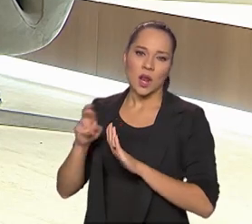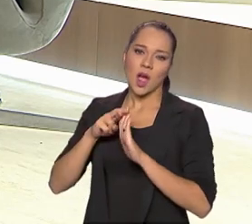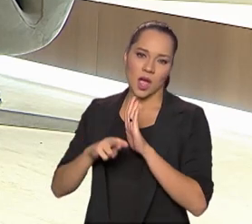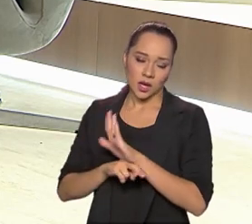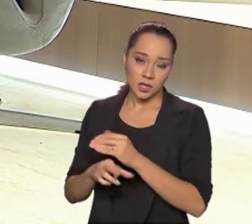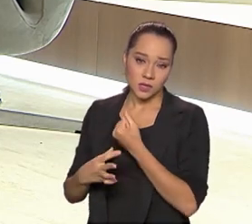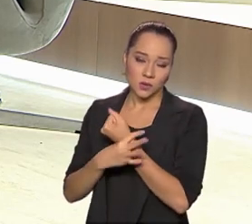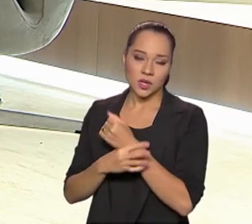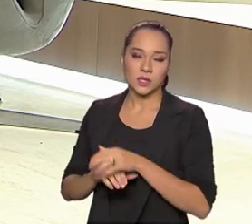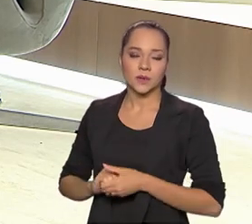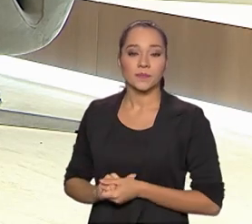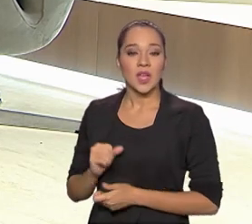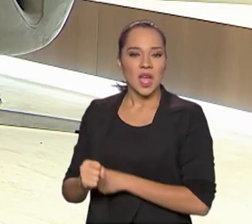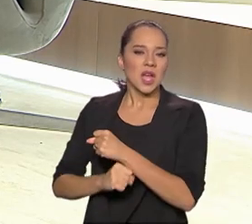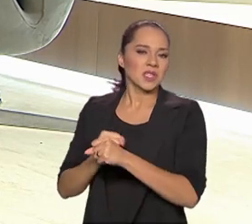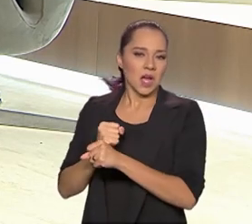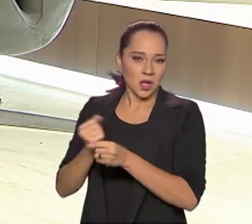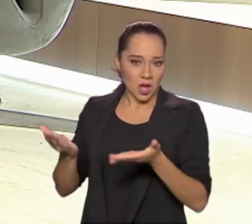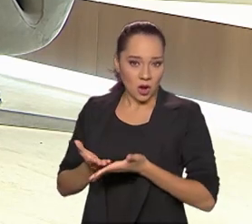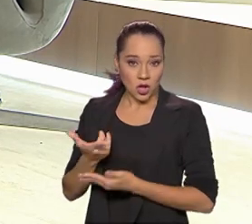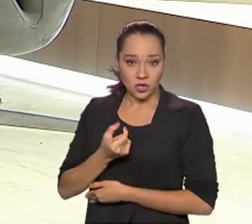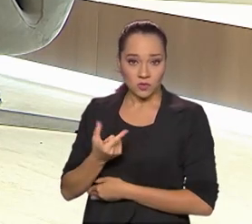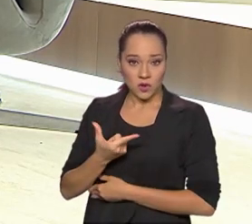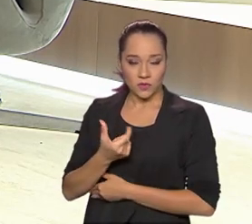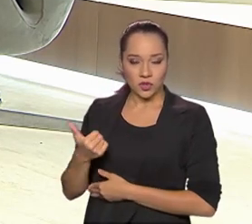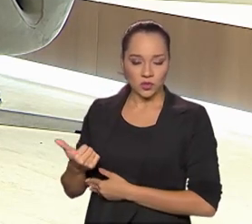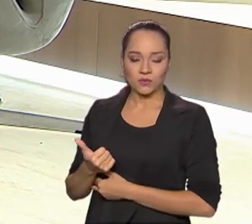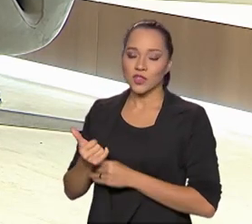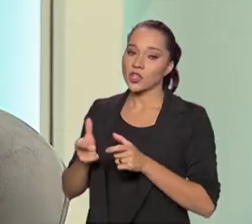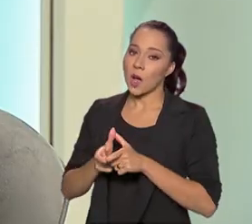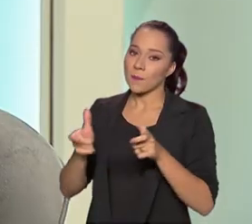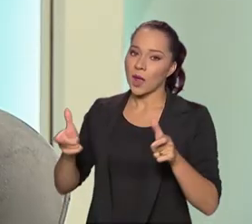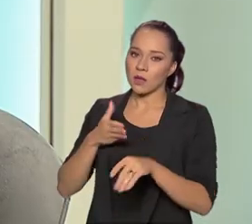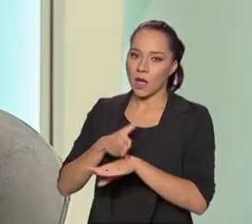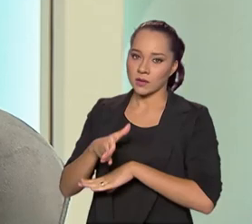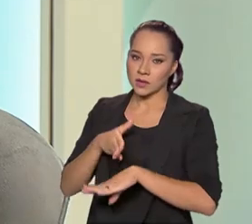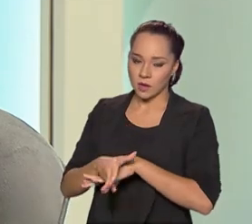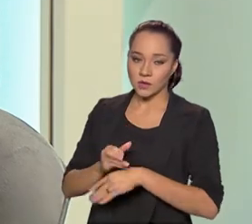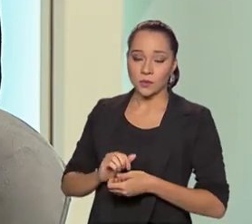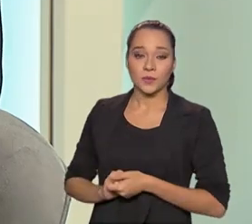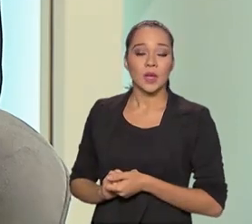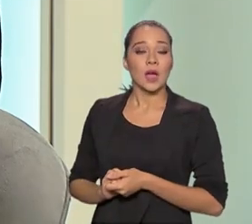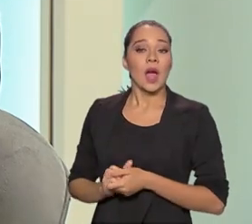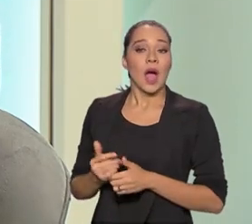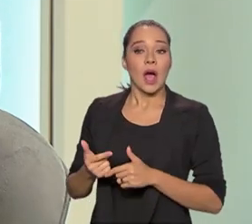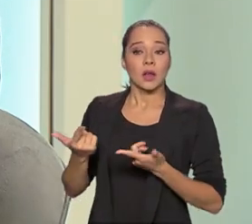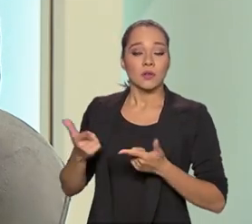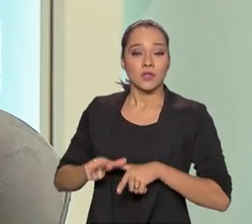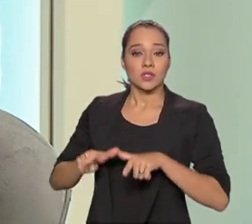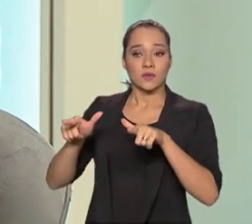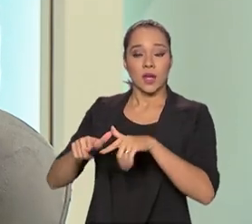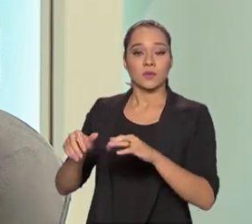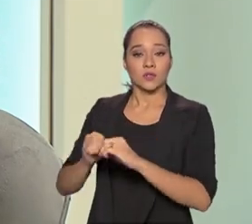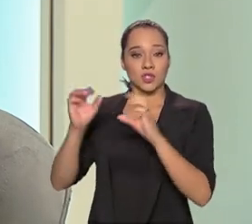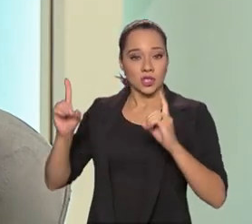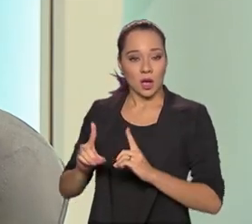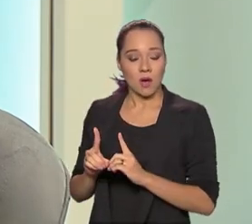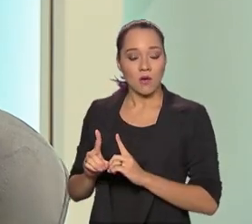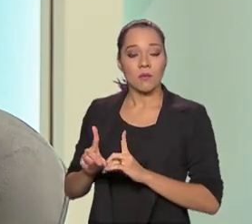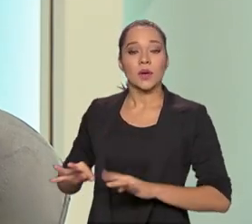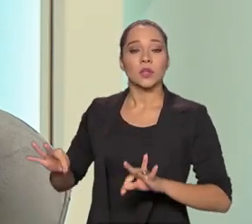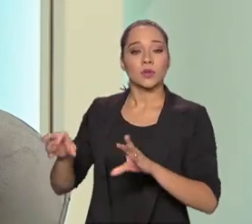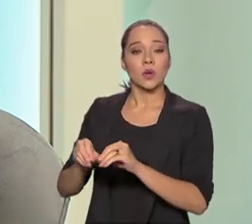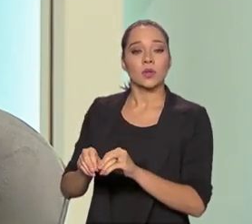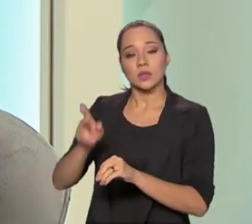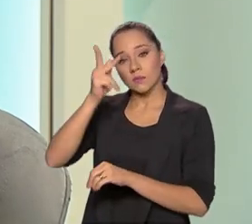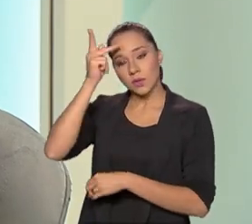de segurança. Esse ano, nós estamos ampliando o acesso deste serviço, além do certificado digital, para